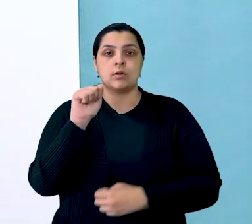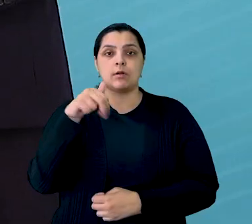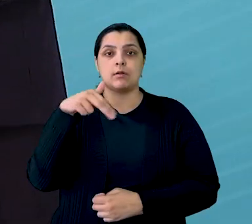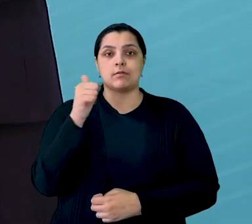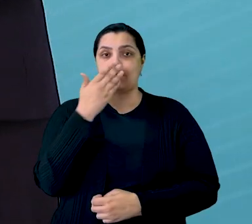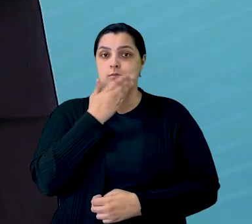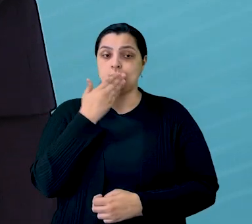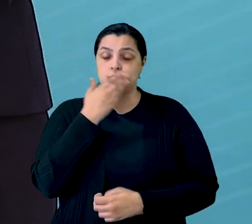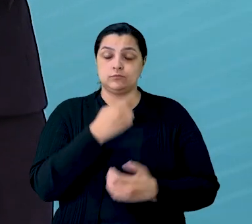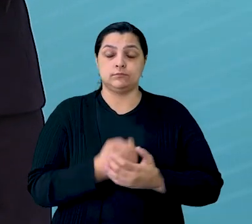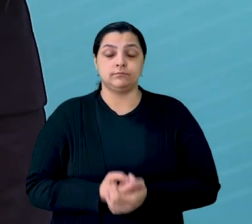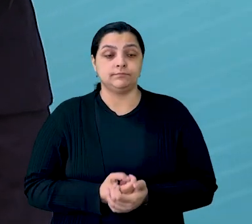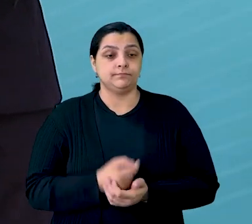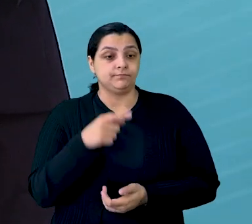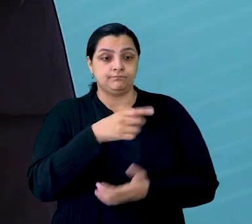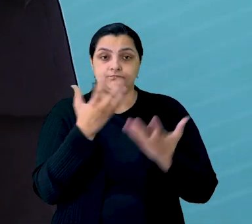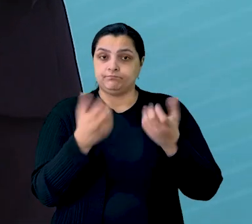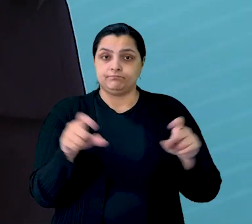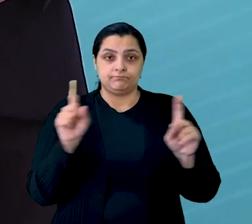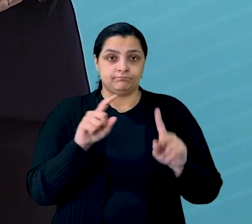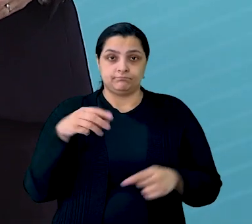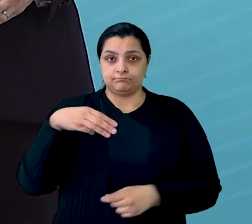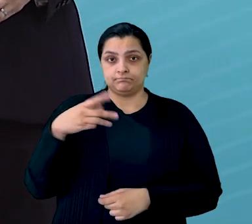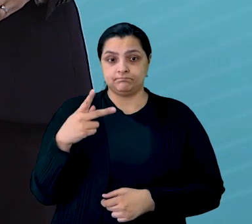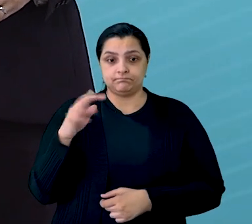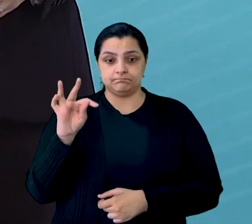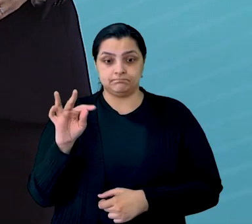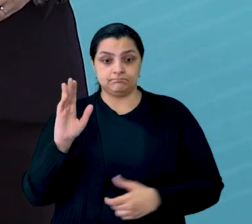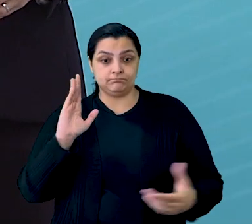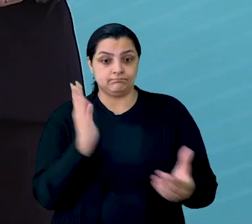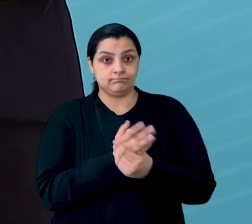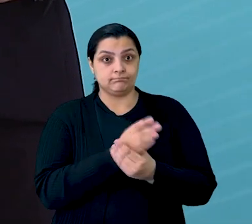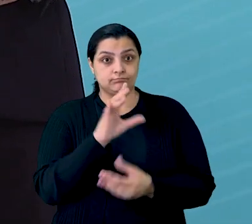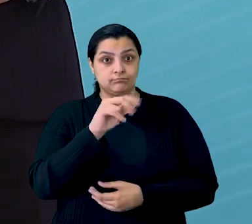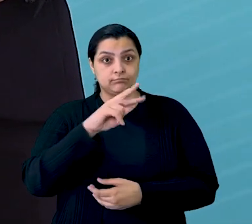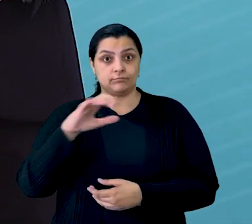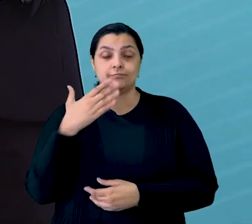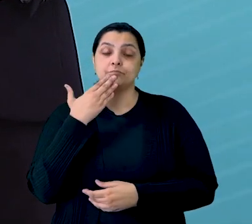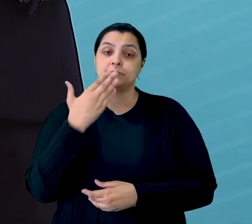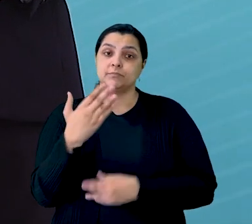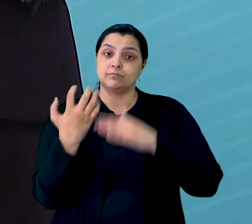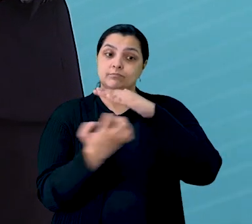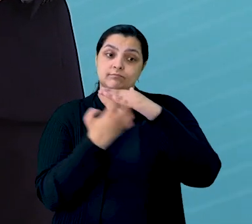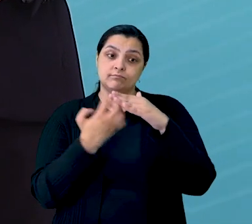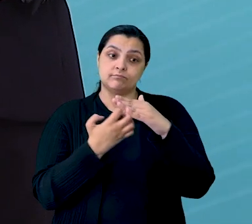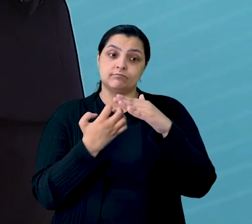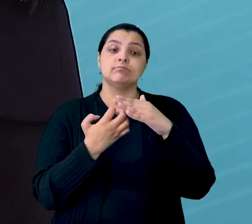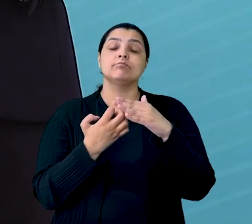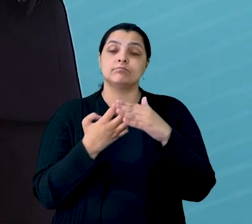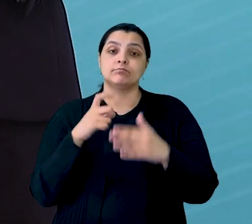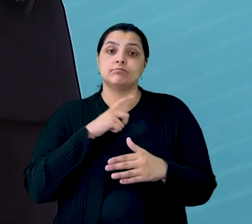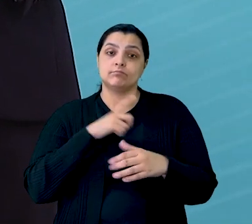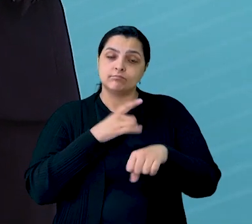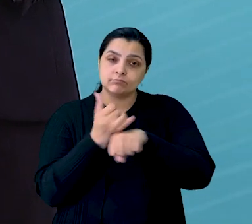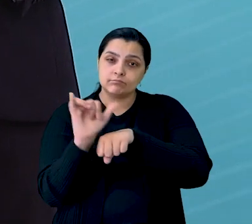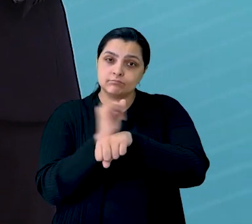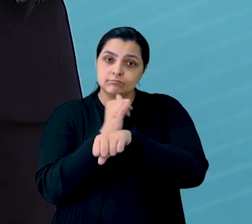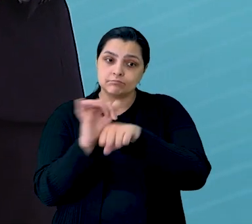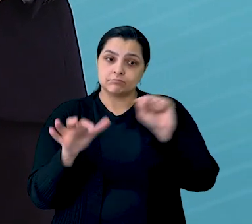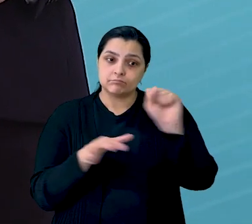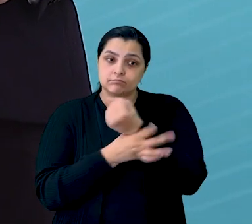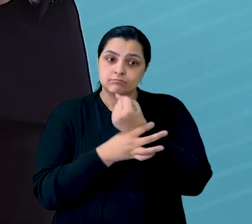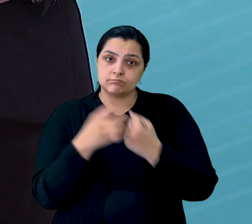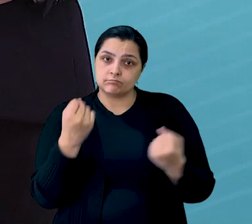cana-de-açúcar. O colegiado negou o recurso do Ministério Público do Trabalho, que na ação civil pública pedia que a empresa adotasse medidas